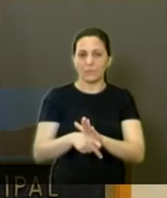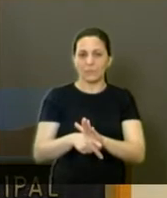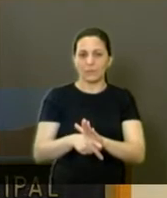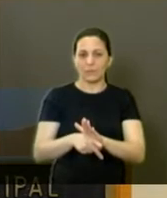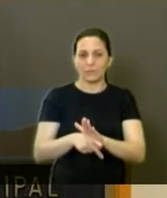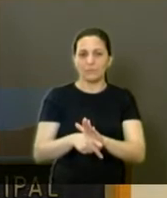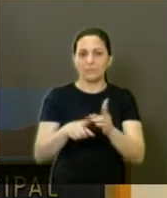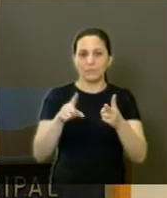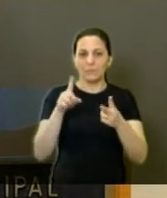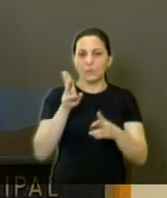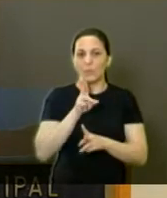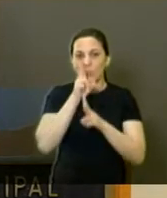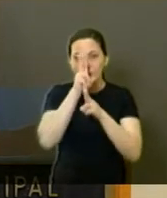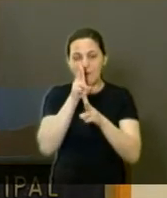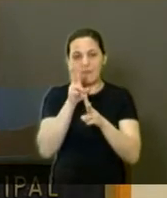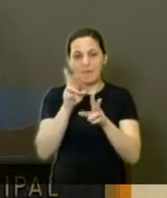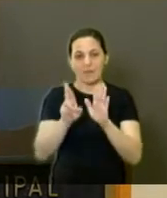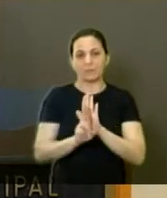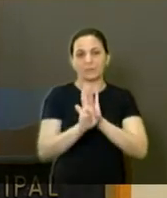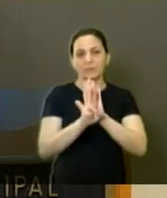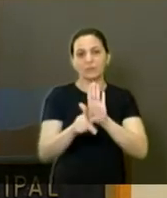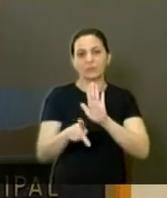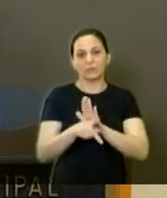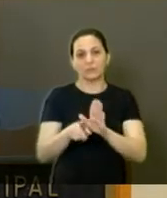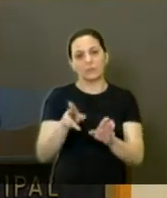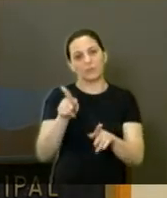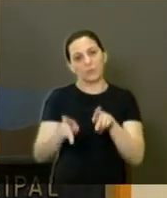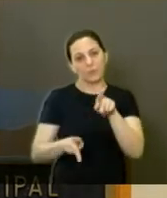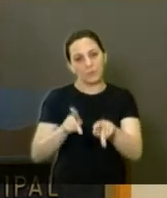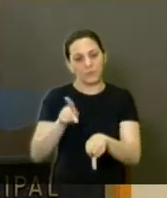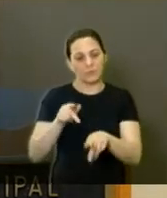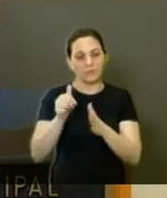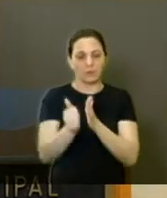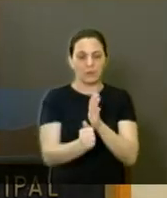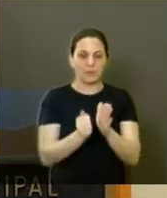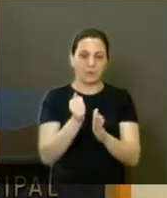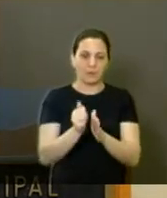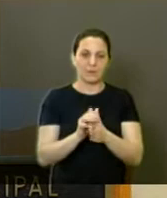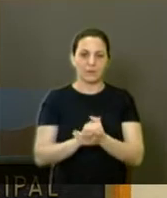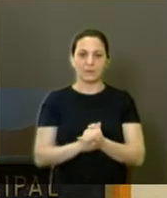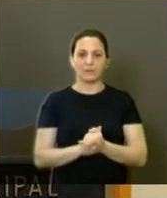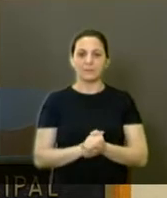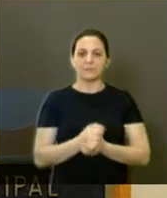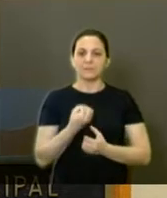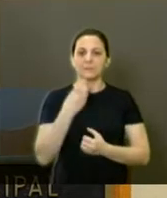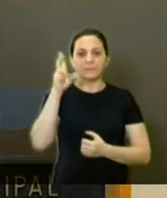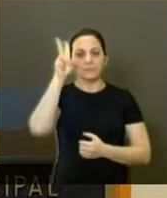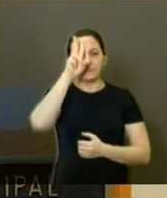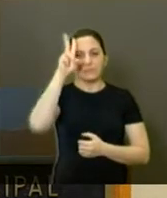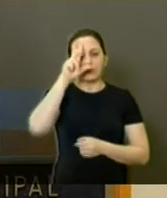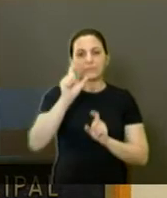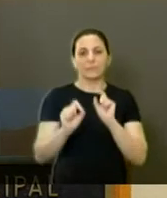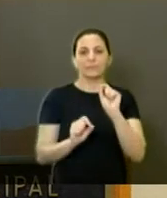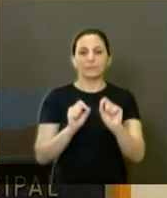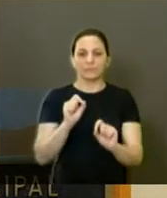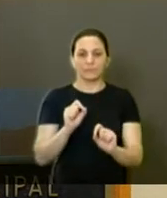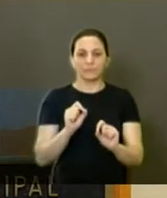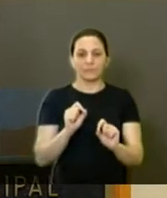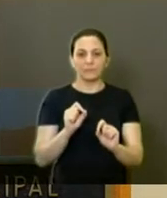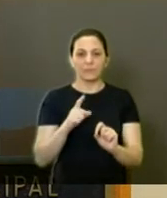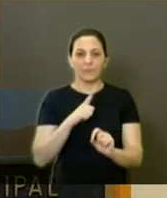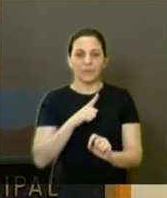povo. Então, diz um elemento do povo. É bom lembrar que a nossa